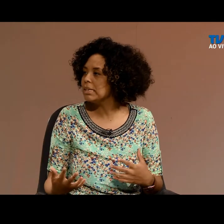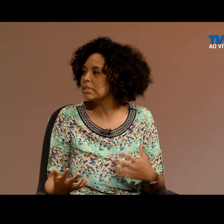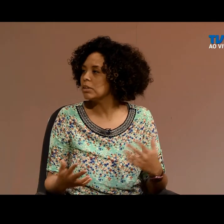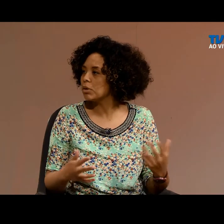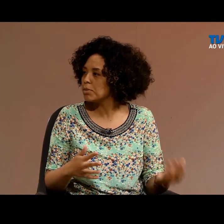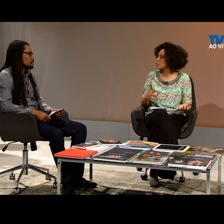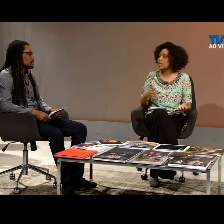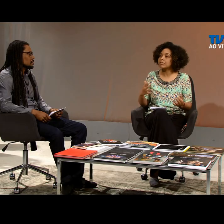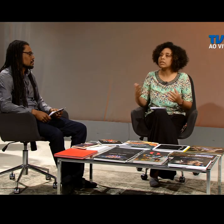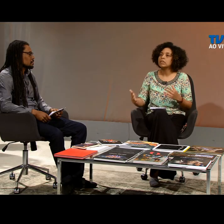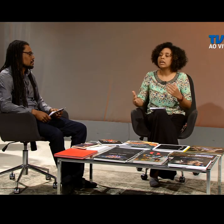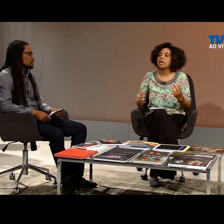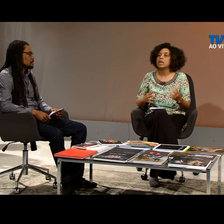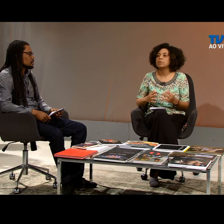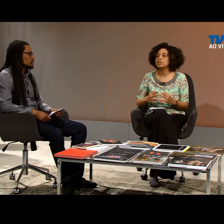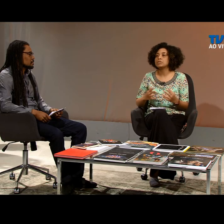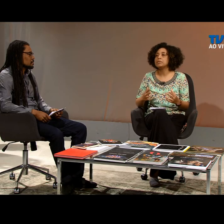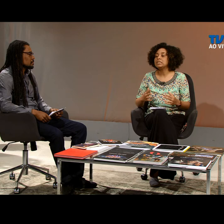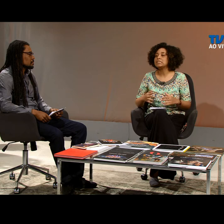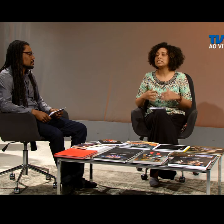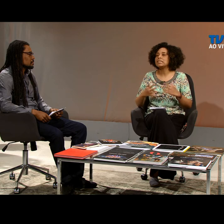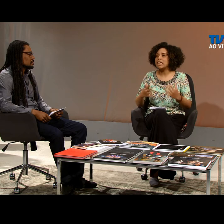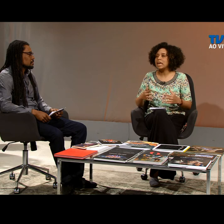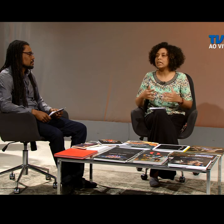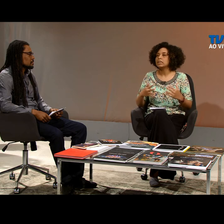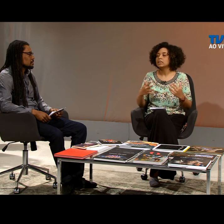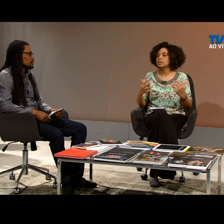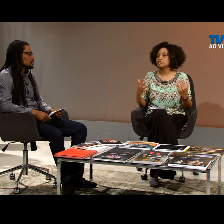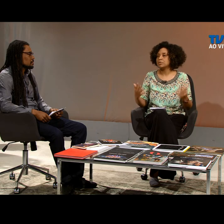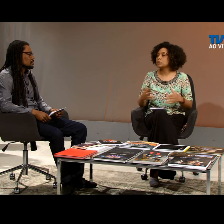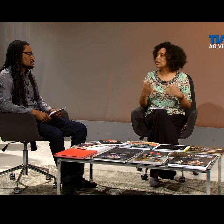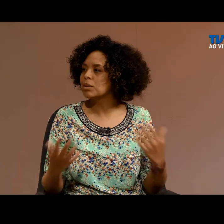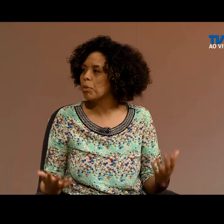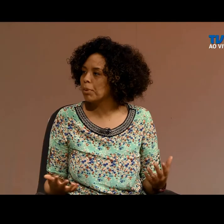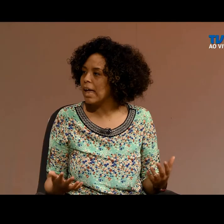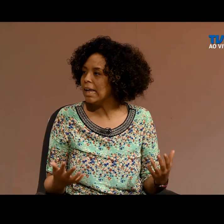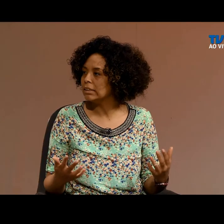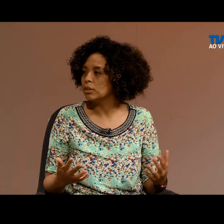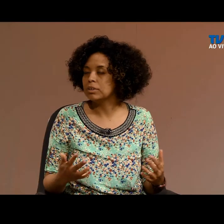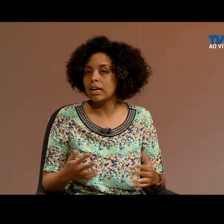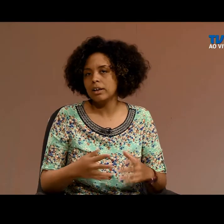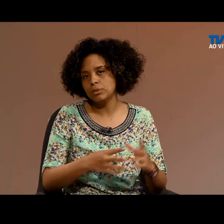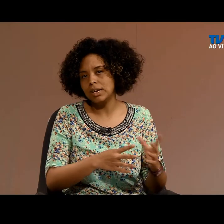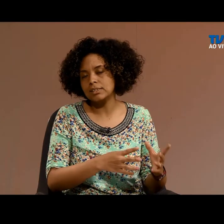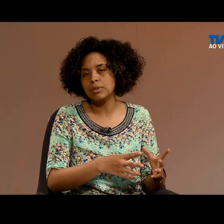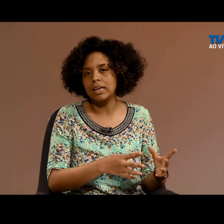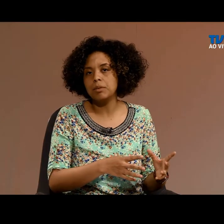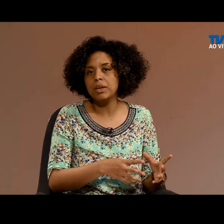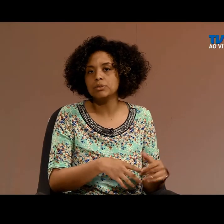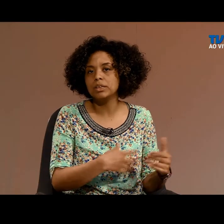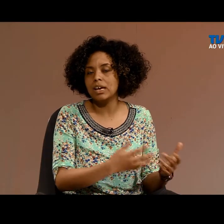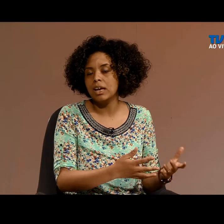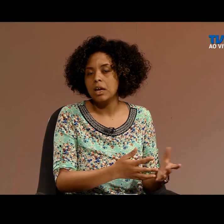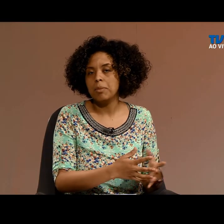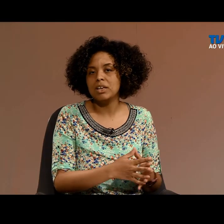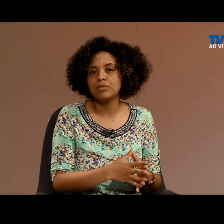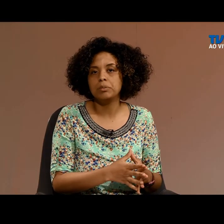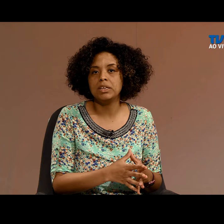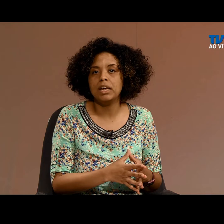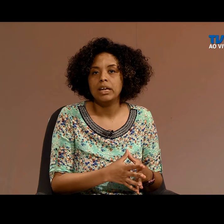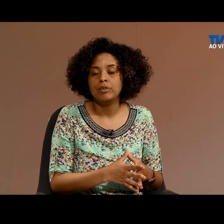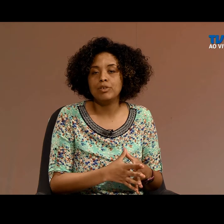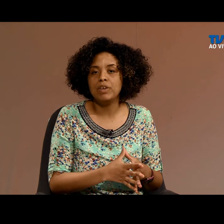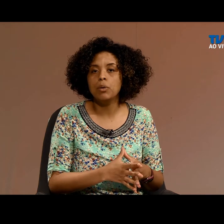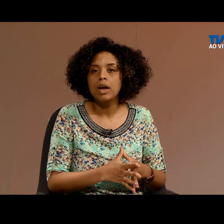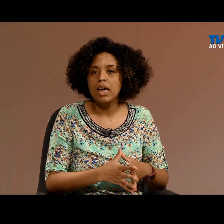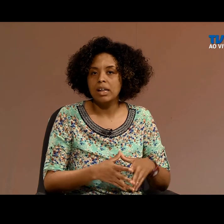escola mista, então que misturava meninos e meninas e que era de uma educação popular. Então, né, a educação naquele período em que a Maria